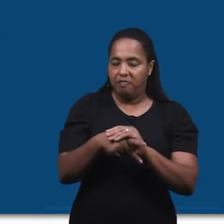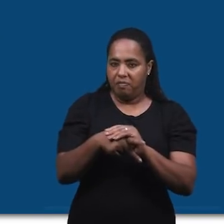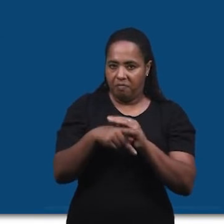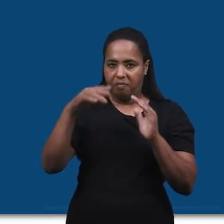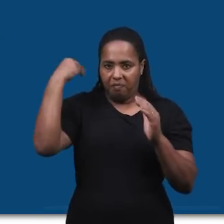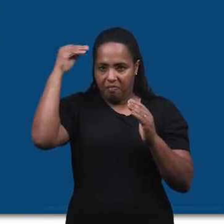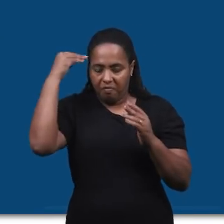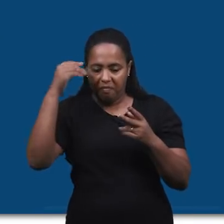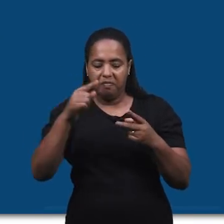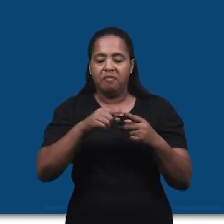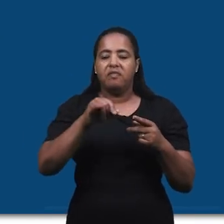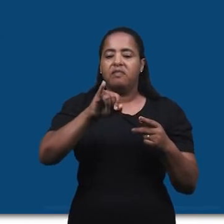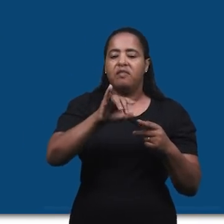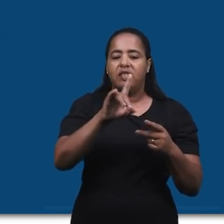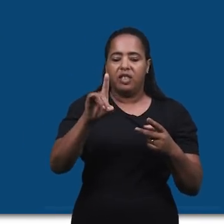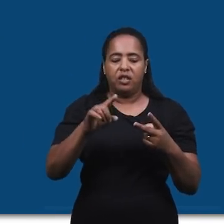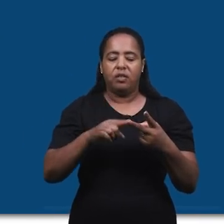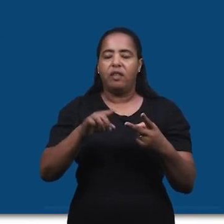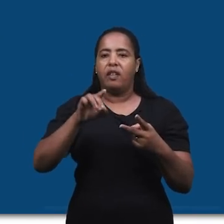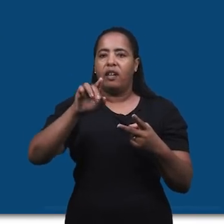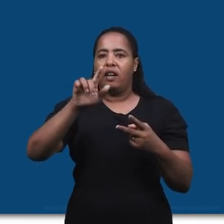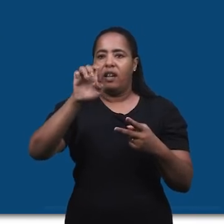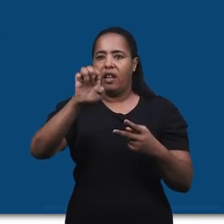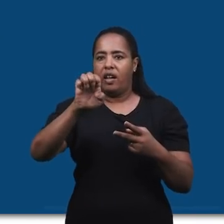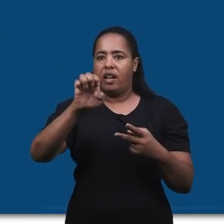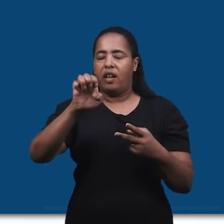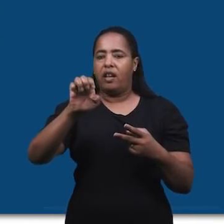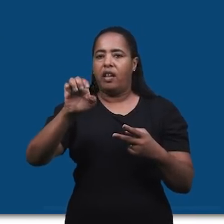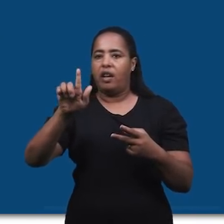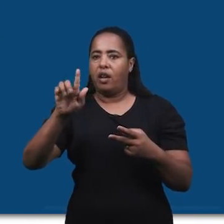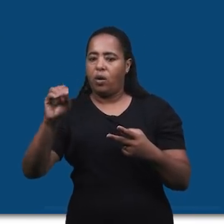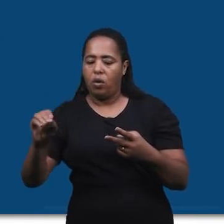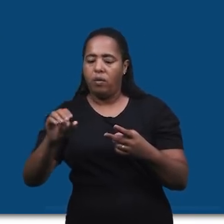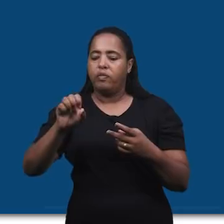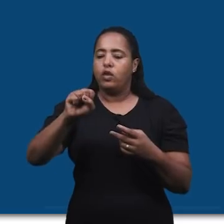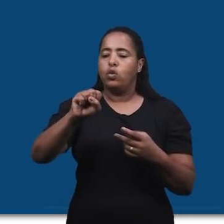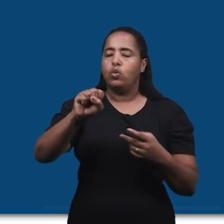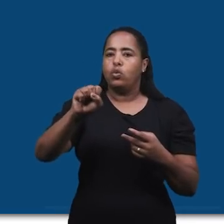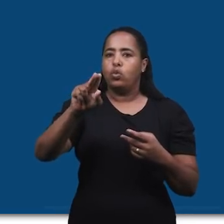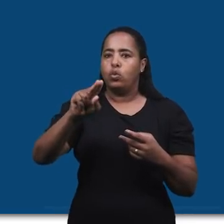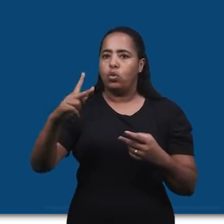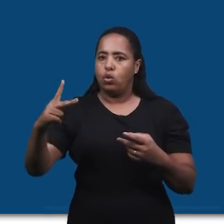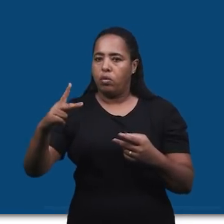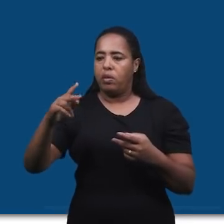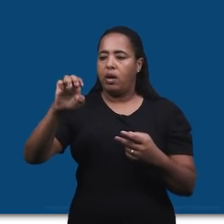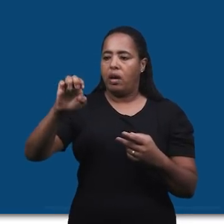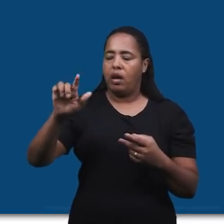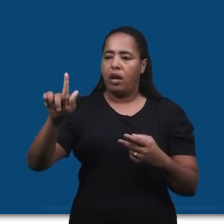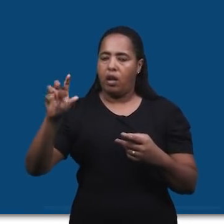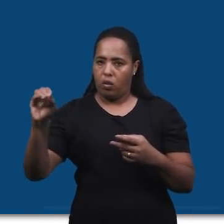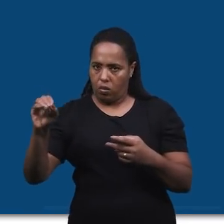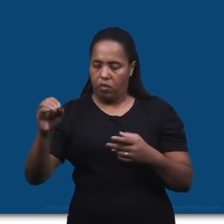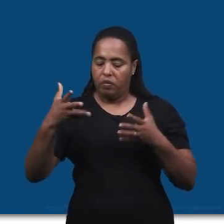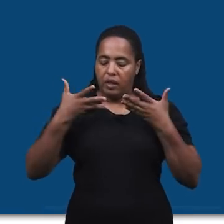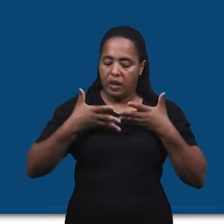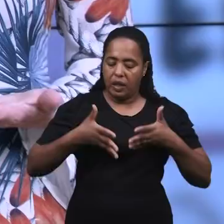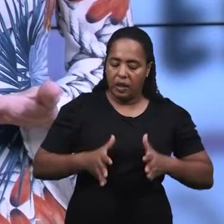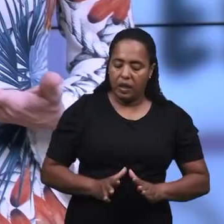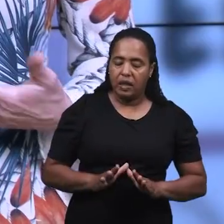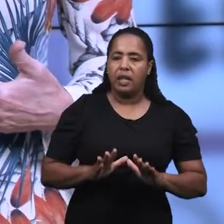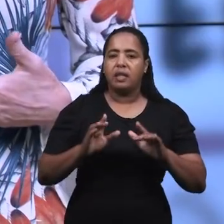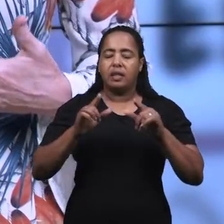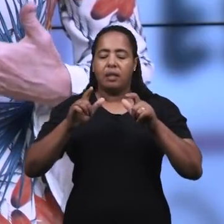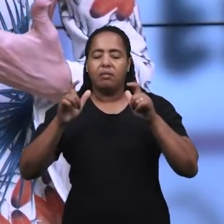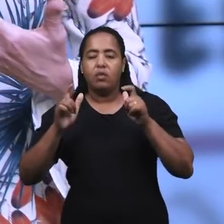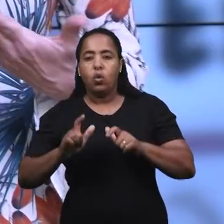psíquico: id, o ego e superego. E ao nascermos somos refém do id, que é o lugar onde